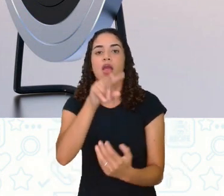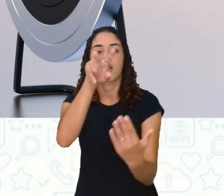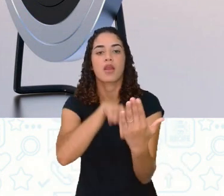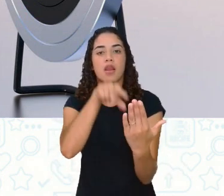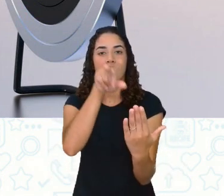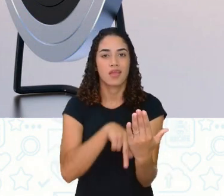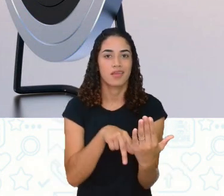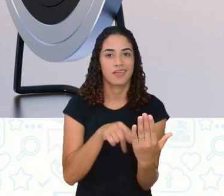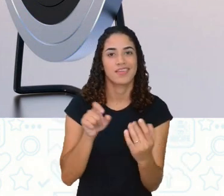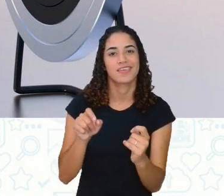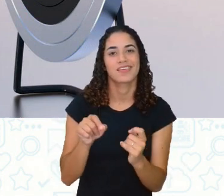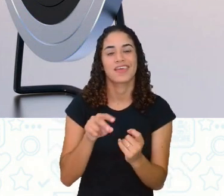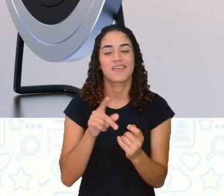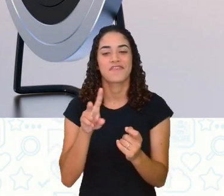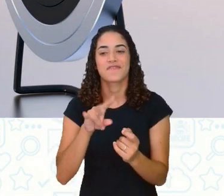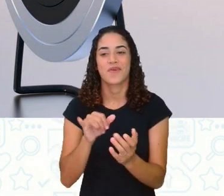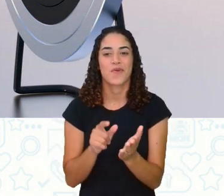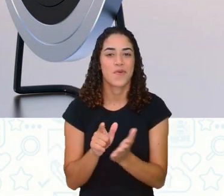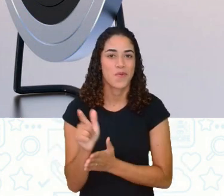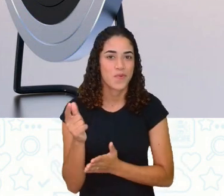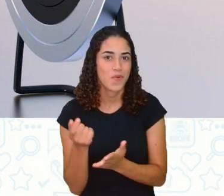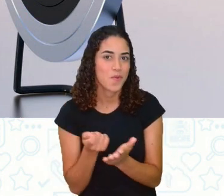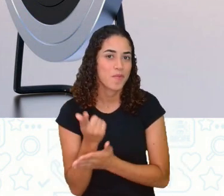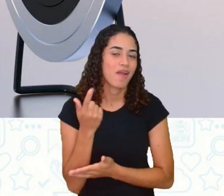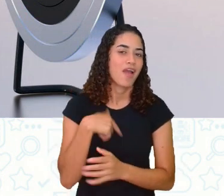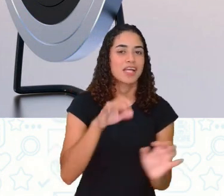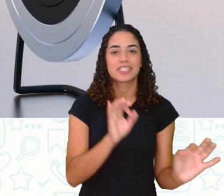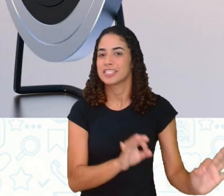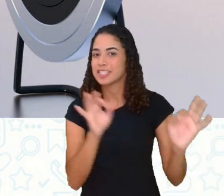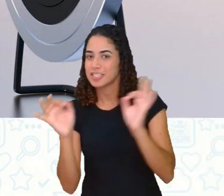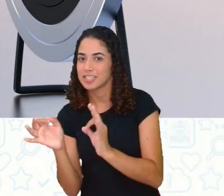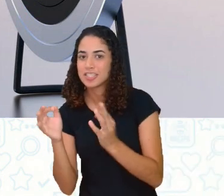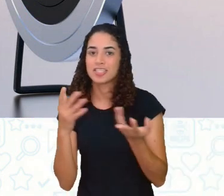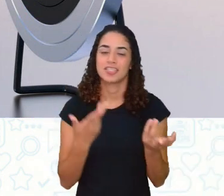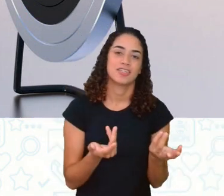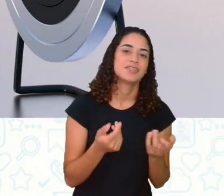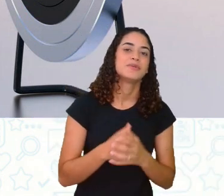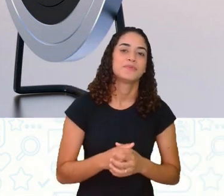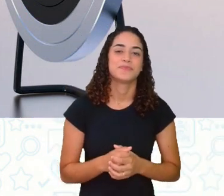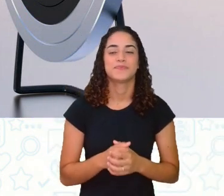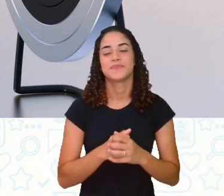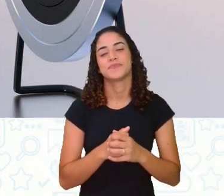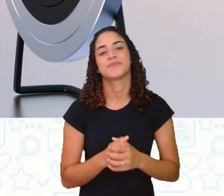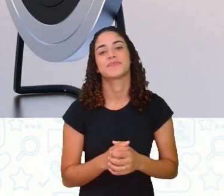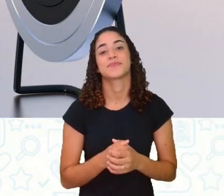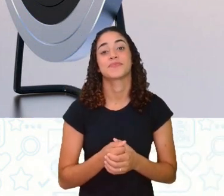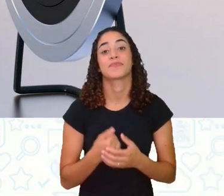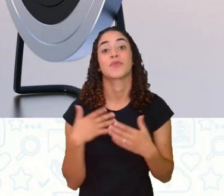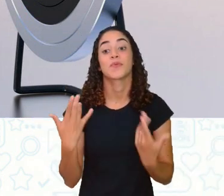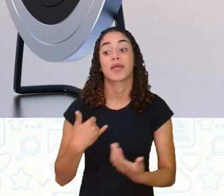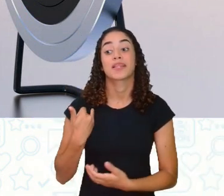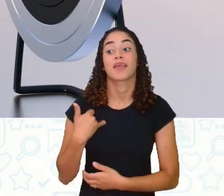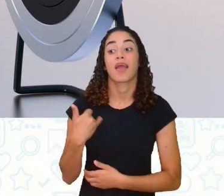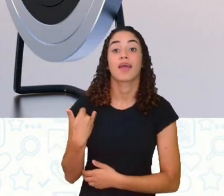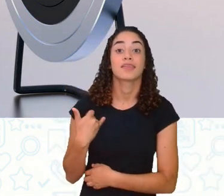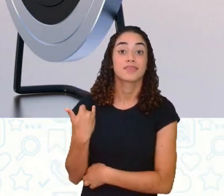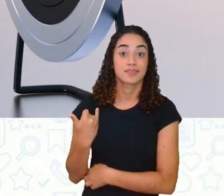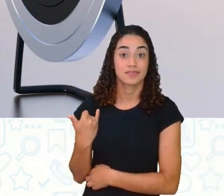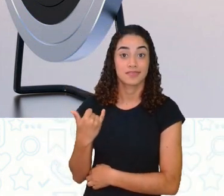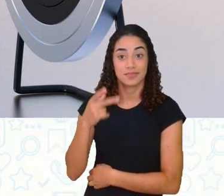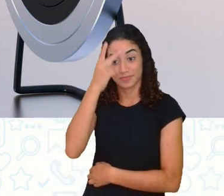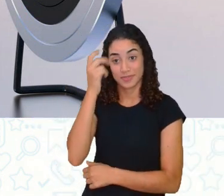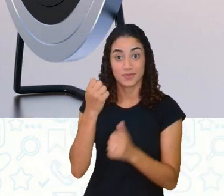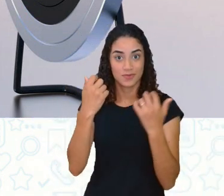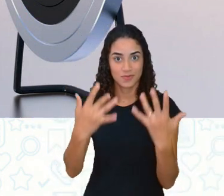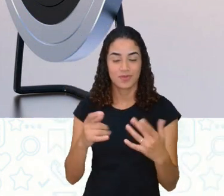Quem é que compra o jornal para que ele escreve? Quem é que assiste o jornal que passa na TV? E qual é a faixa etária desse público? Assim